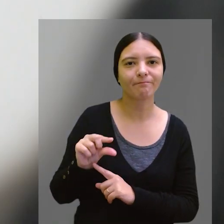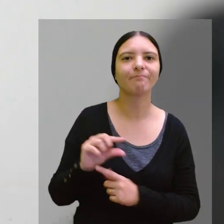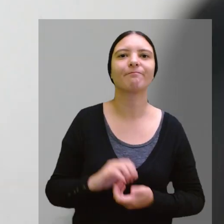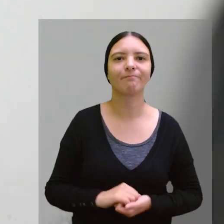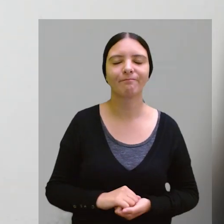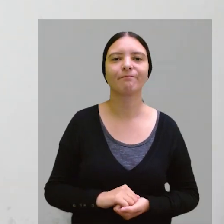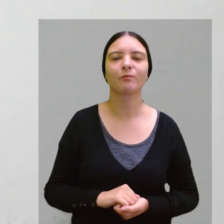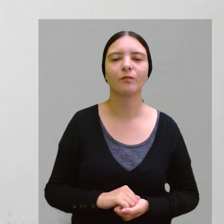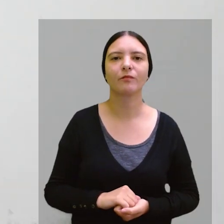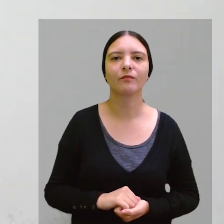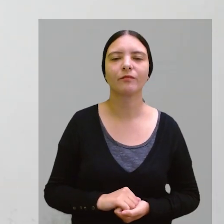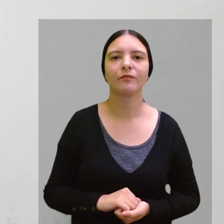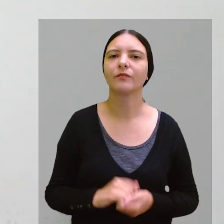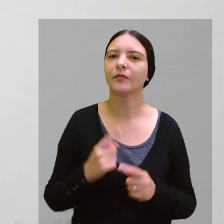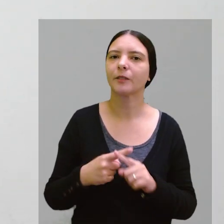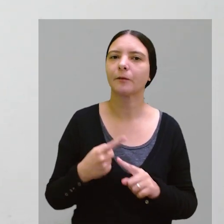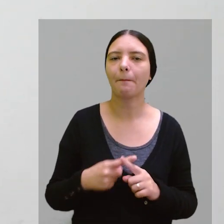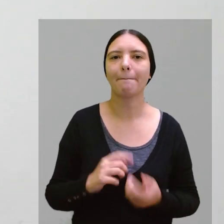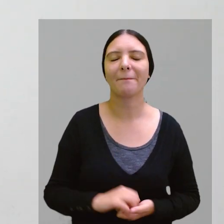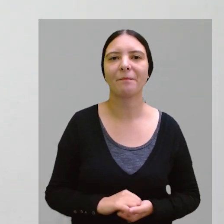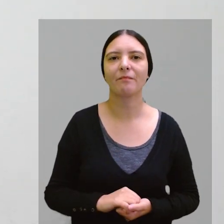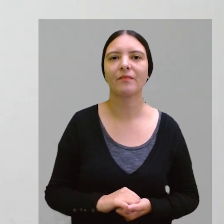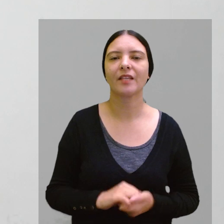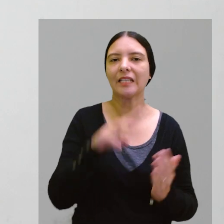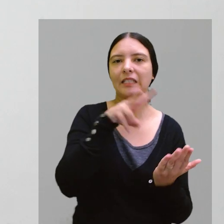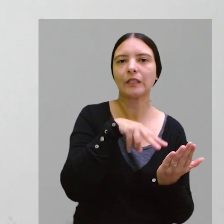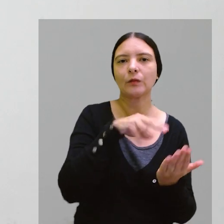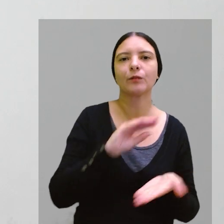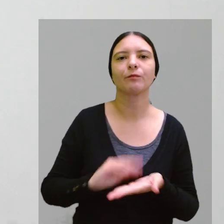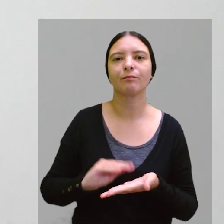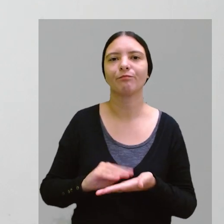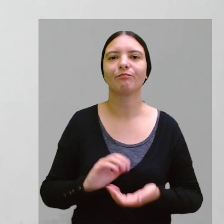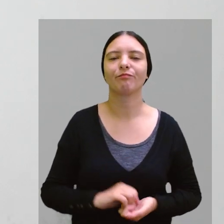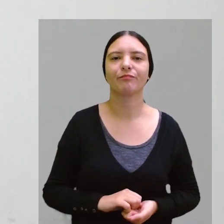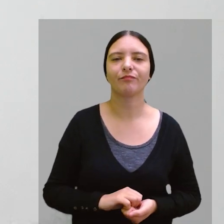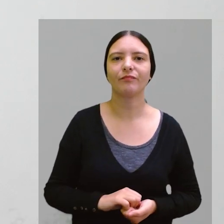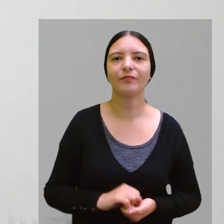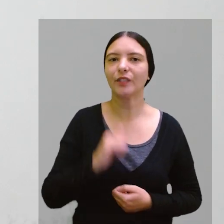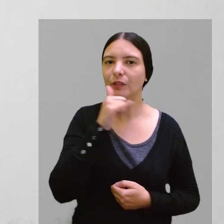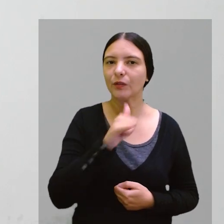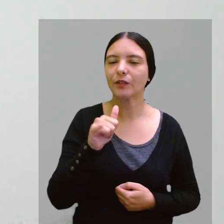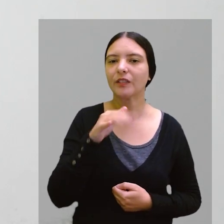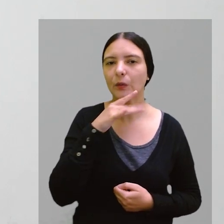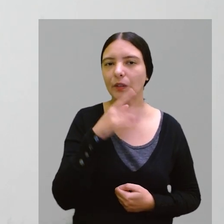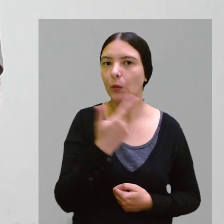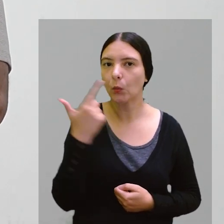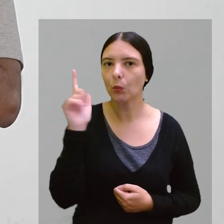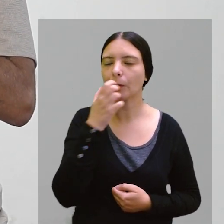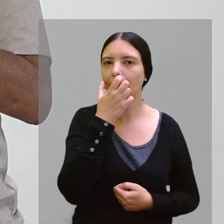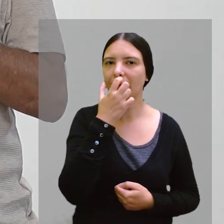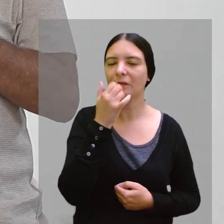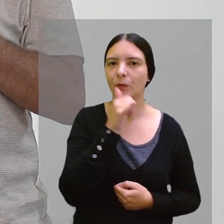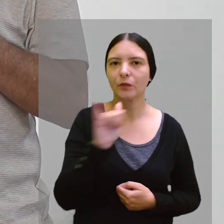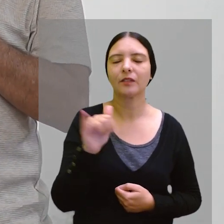inteligentes. E um dos fatores é esse, falta de leitura. Outra má notícia que eu trago